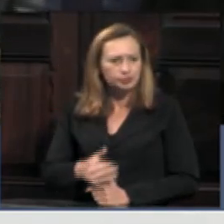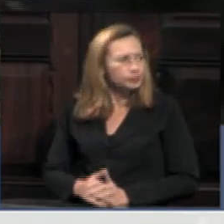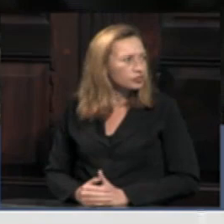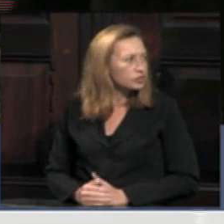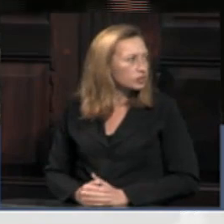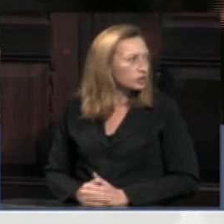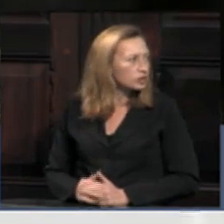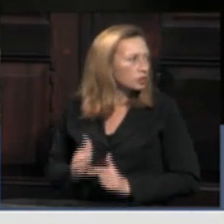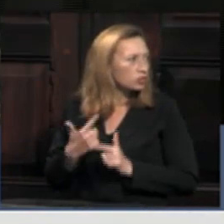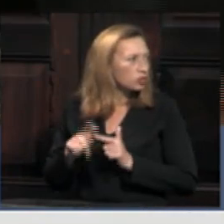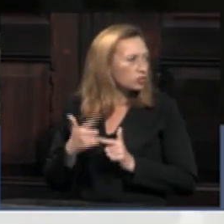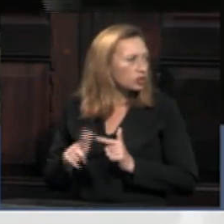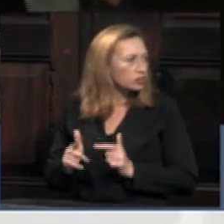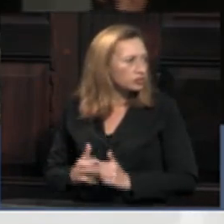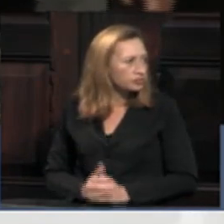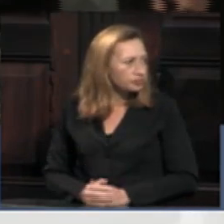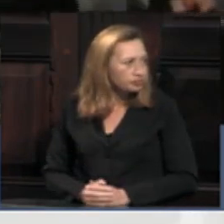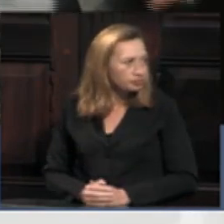o veto.